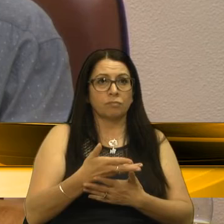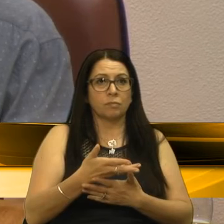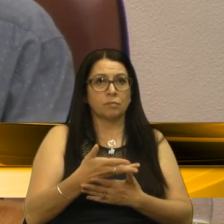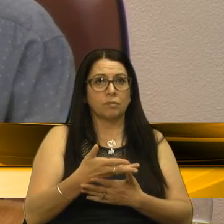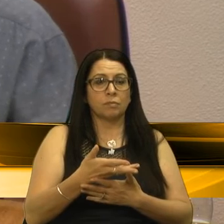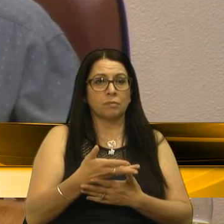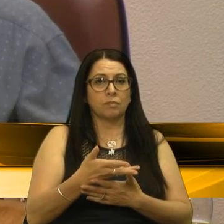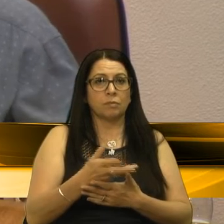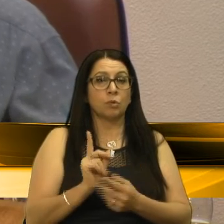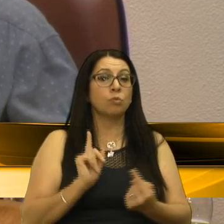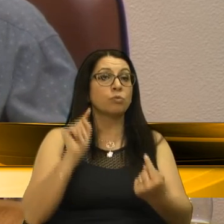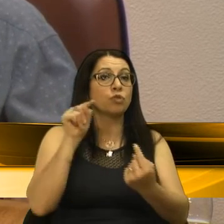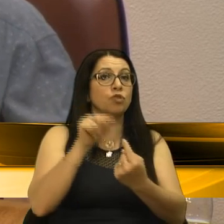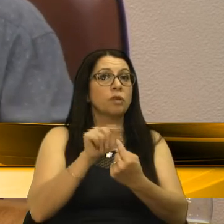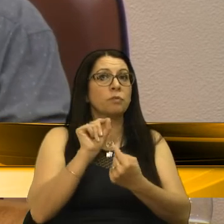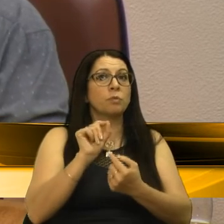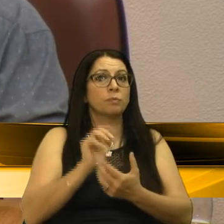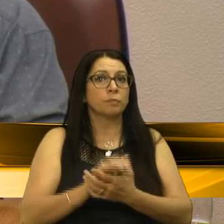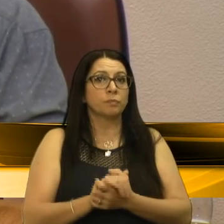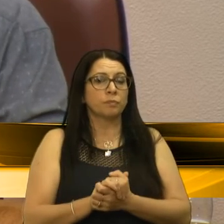o fito de